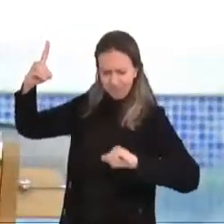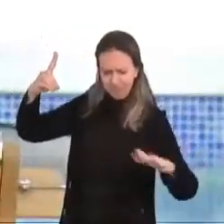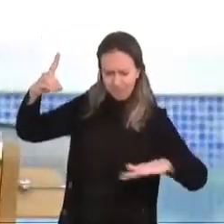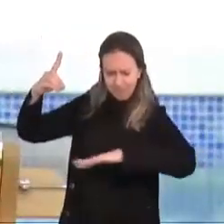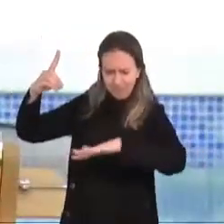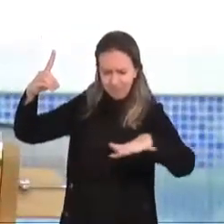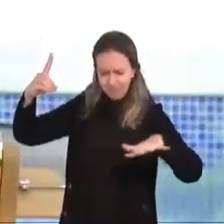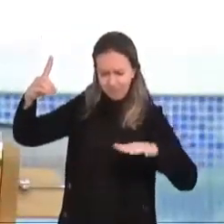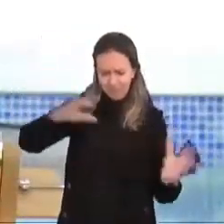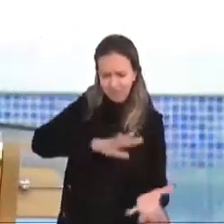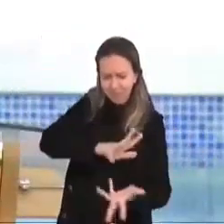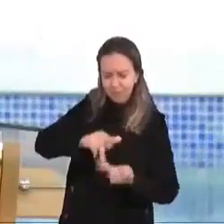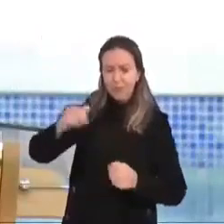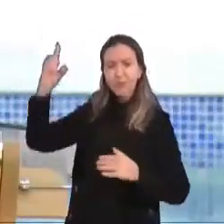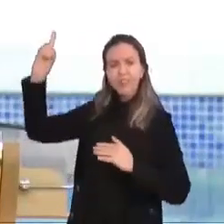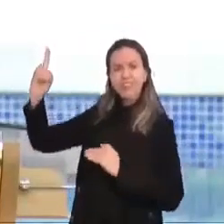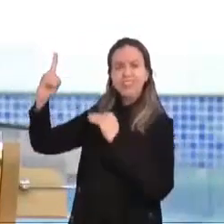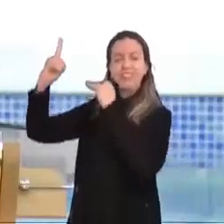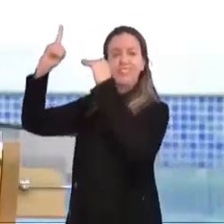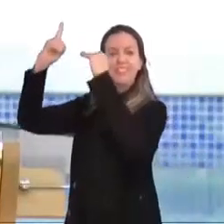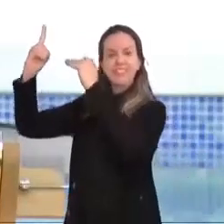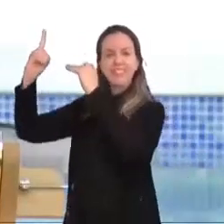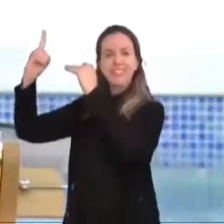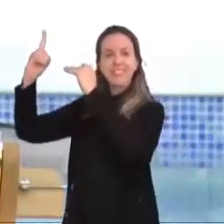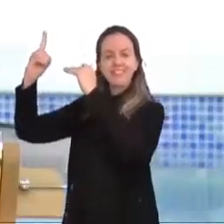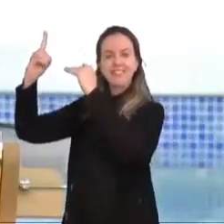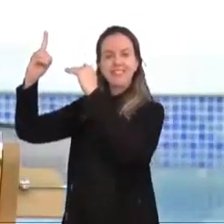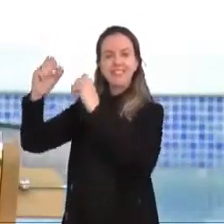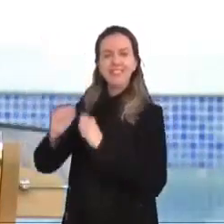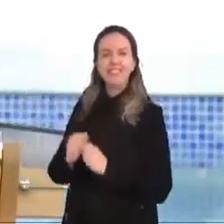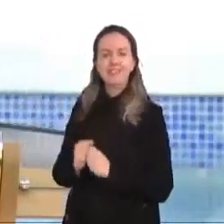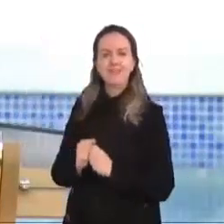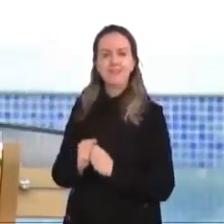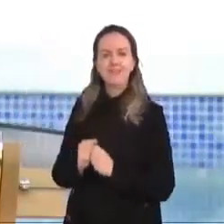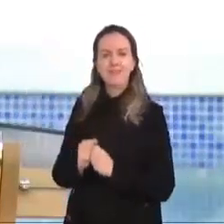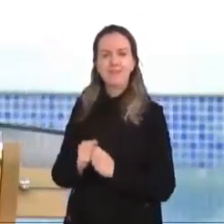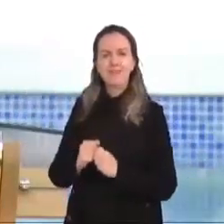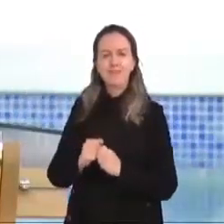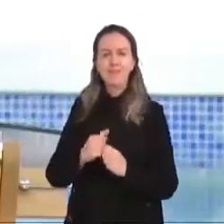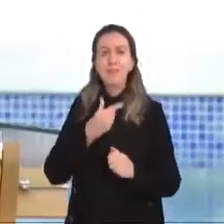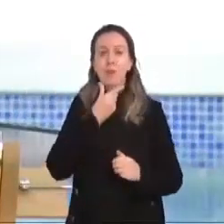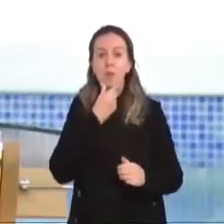contraste. Deus está dizendo: você é profeta, mas você é homem.